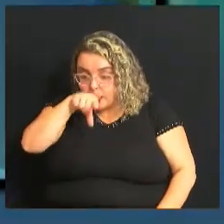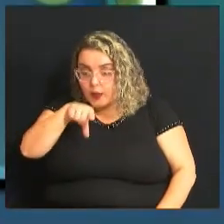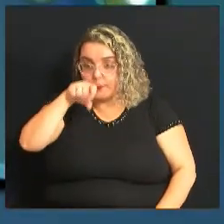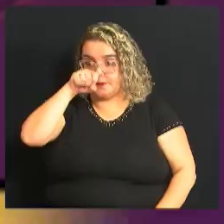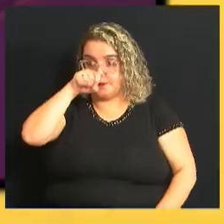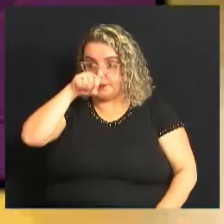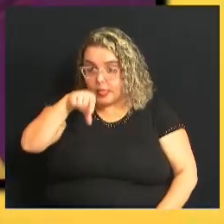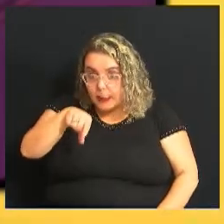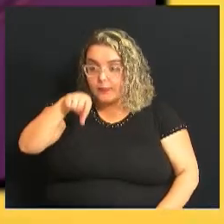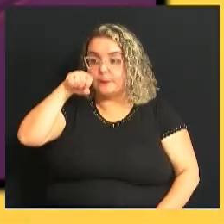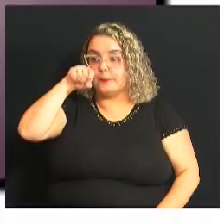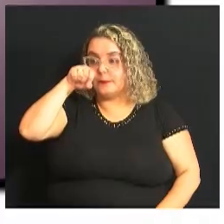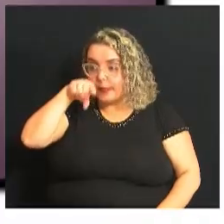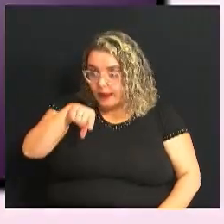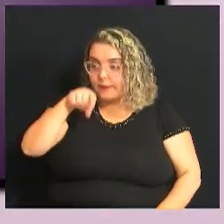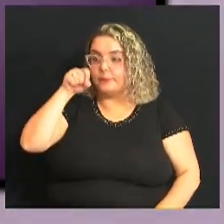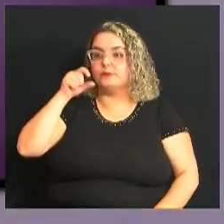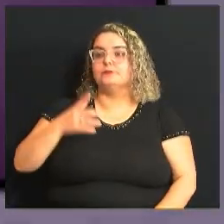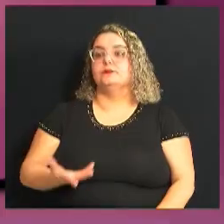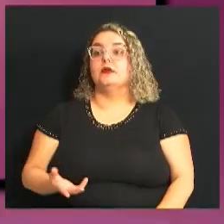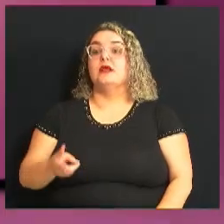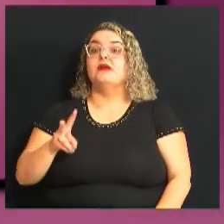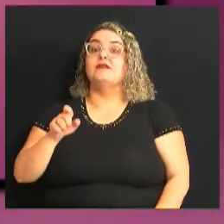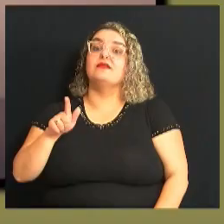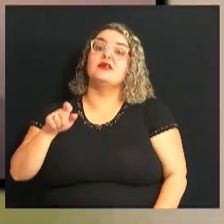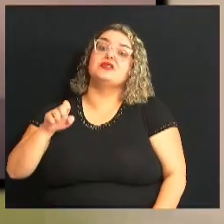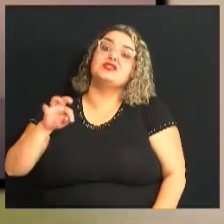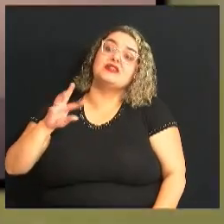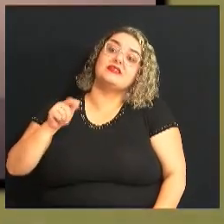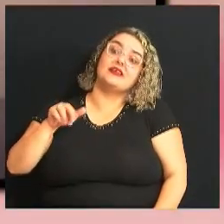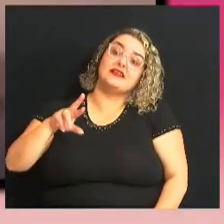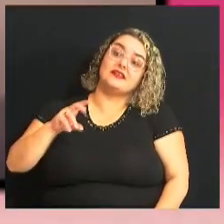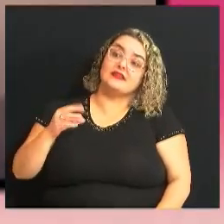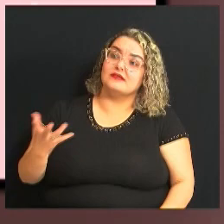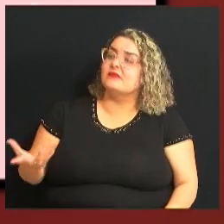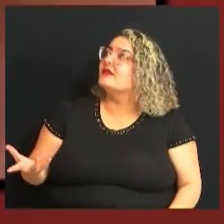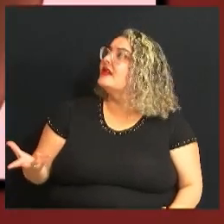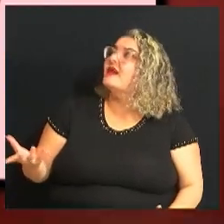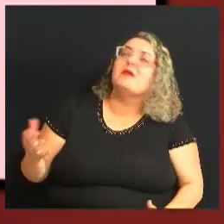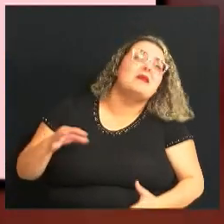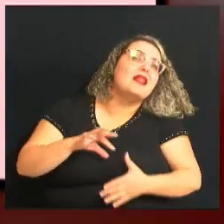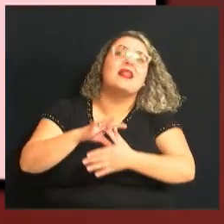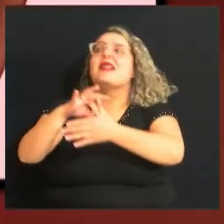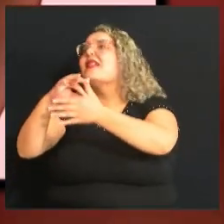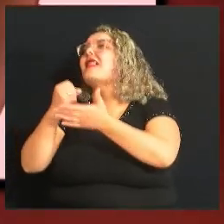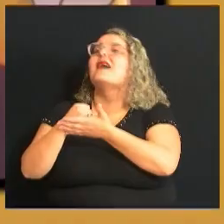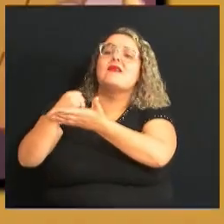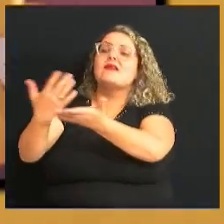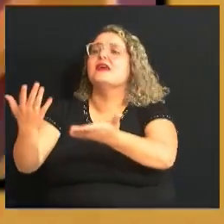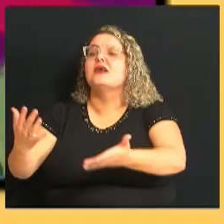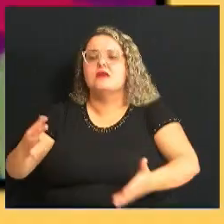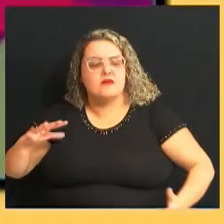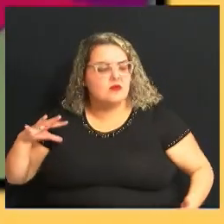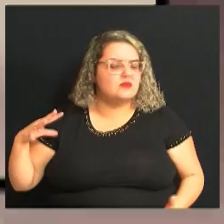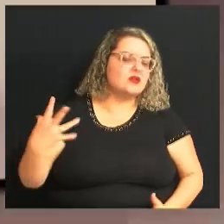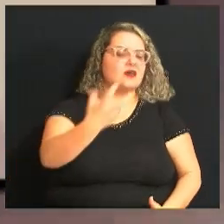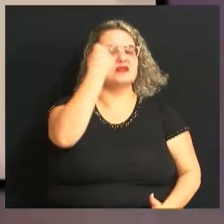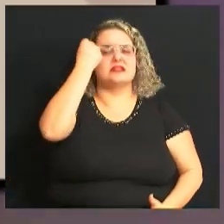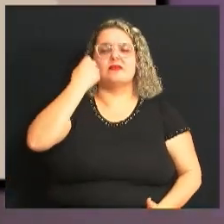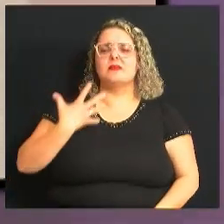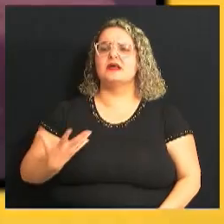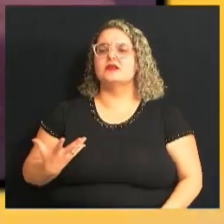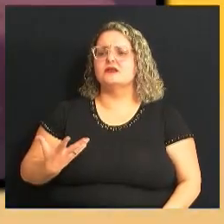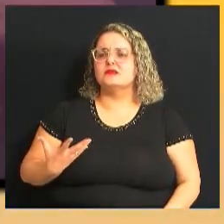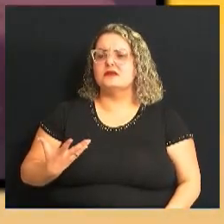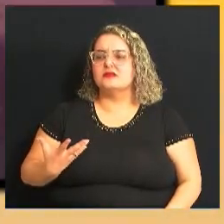Quem fazer parte dessa história de outro mundo, meu povo? Me leve ao seu líder! Duda, ao resgate! Achar